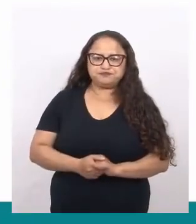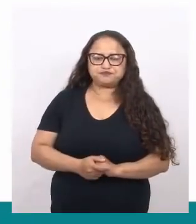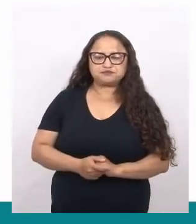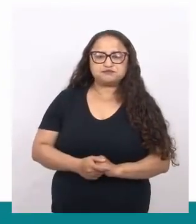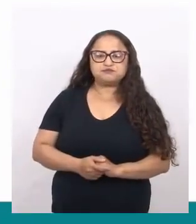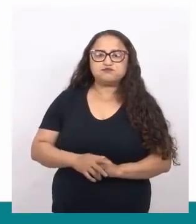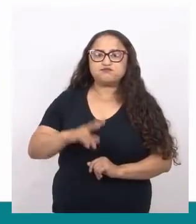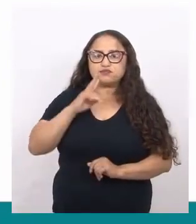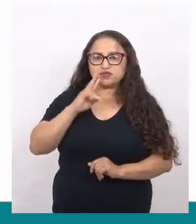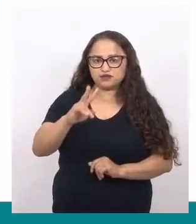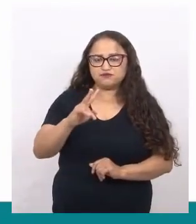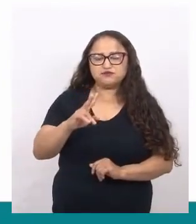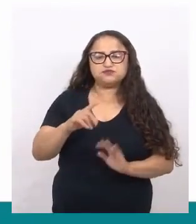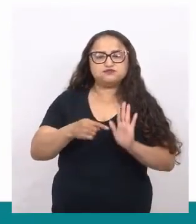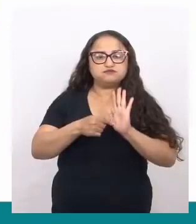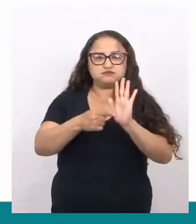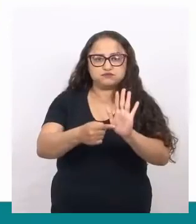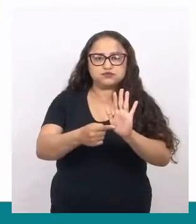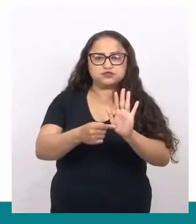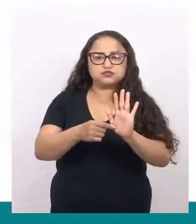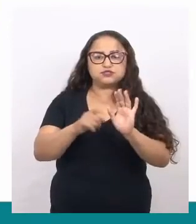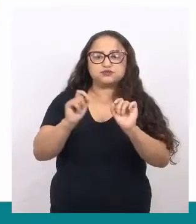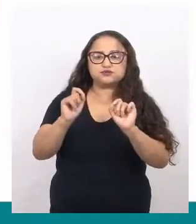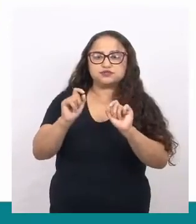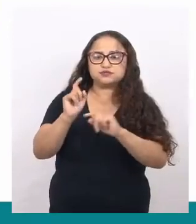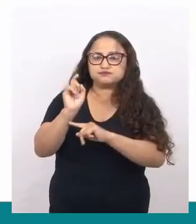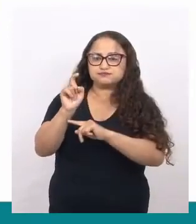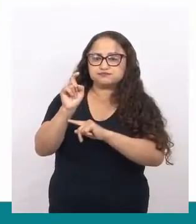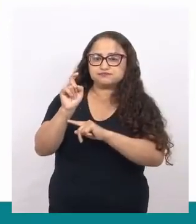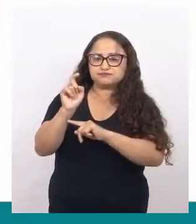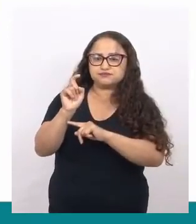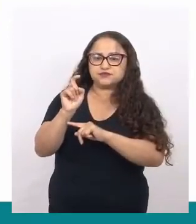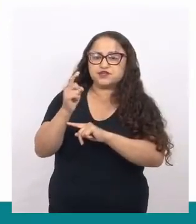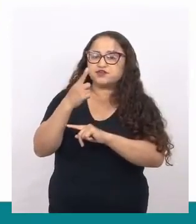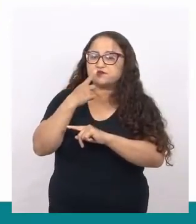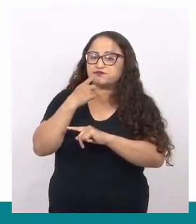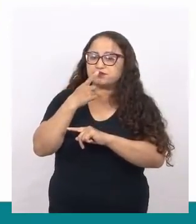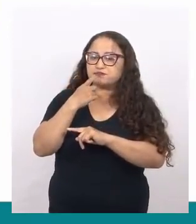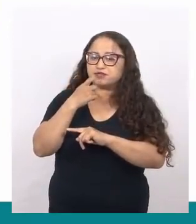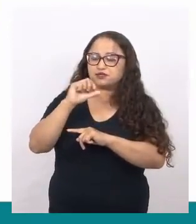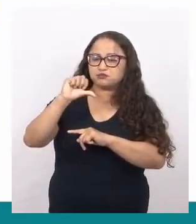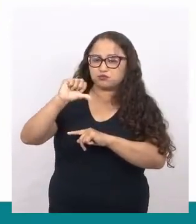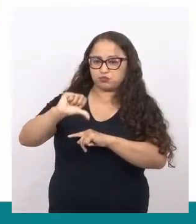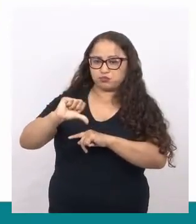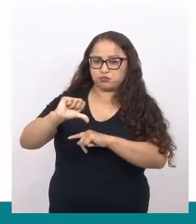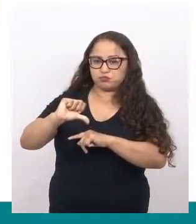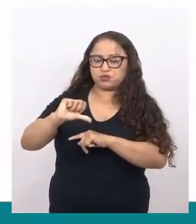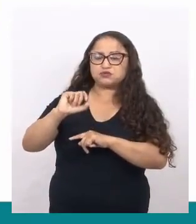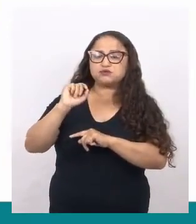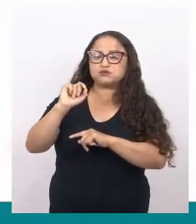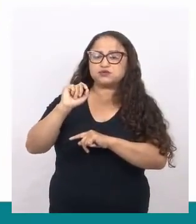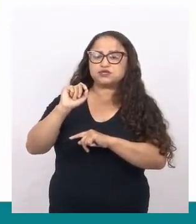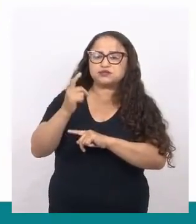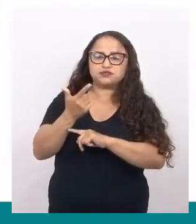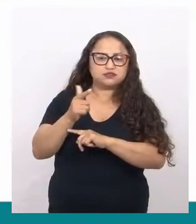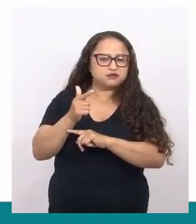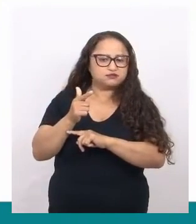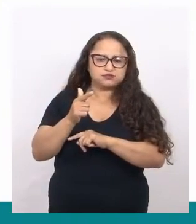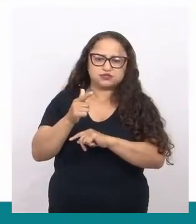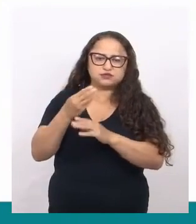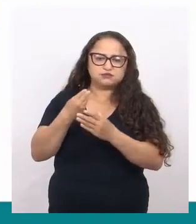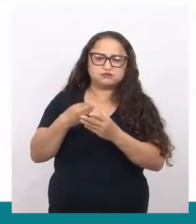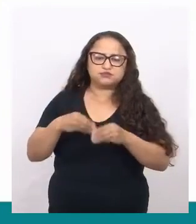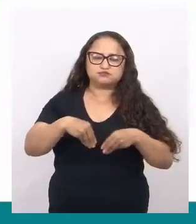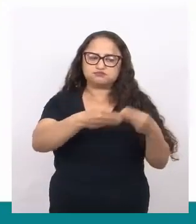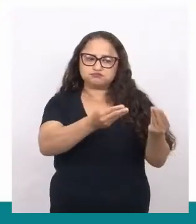Confirmando, ele vai aparecer ali naquele íconezinho com a mãozinha vermelhinha. Então, aqui você sabe que esse saldo, ele não vai para